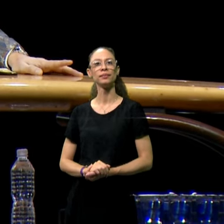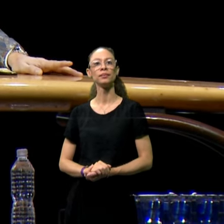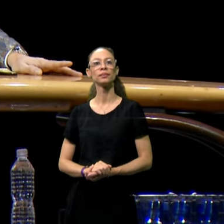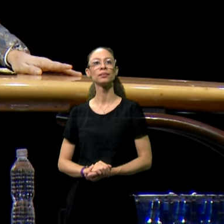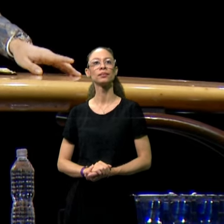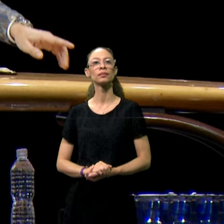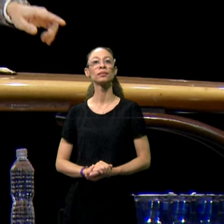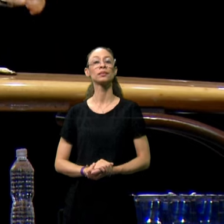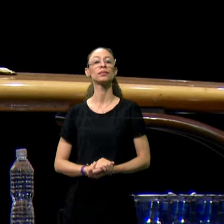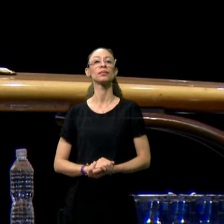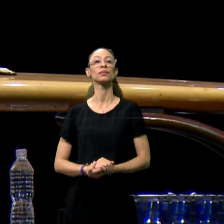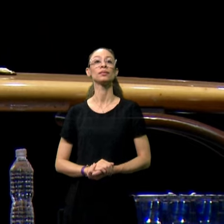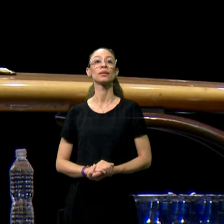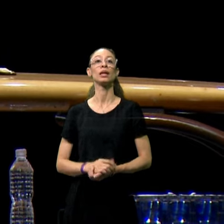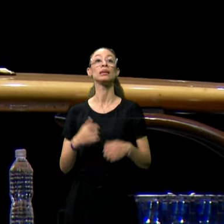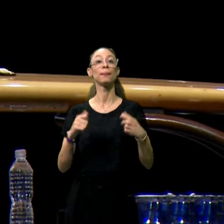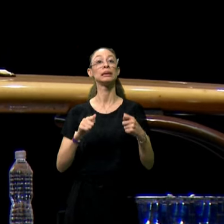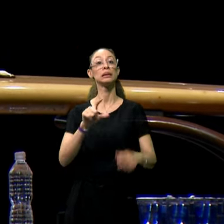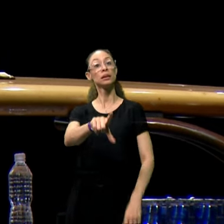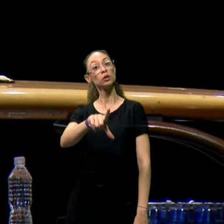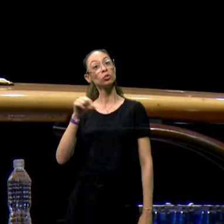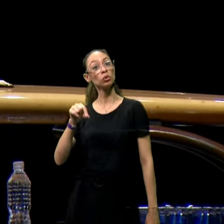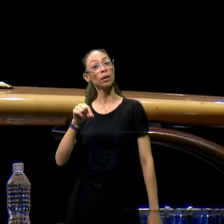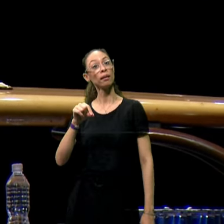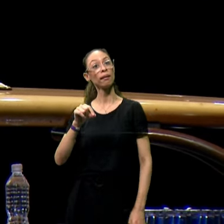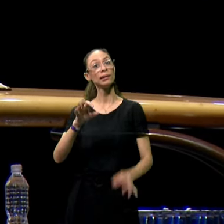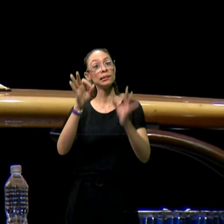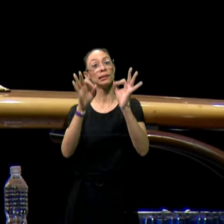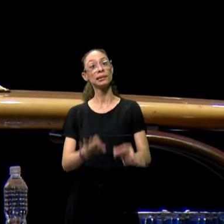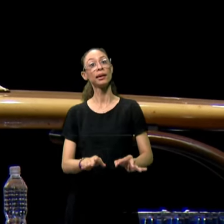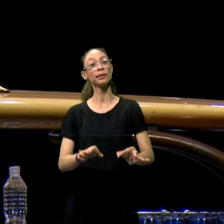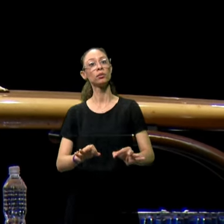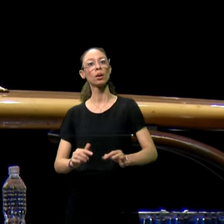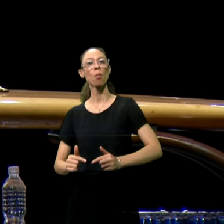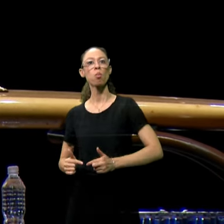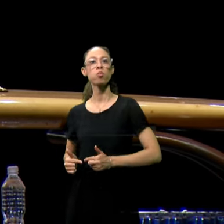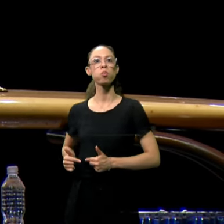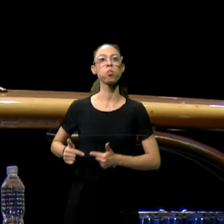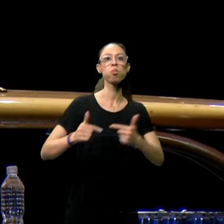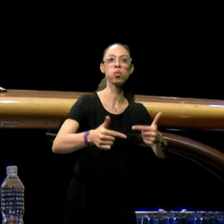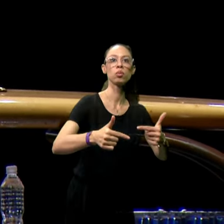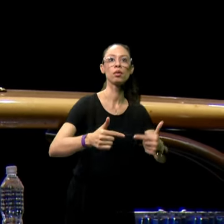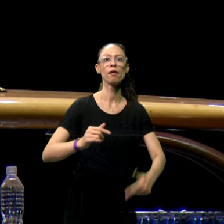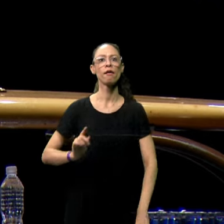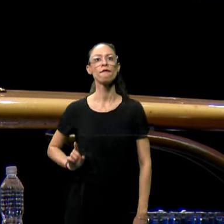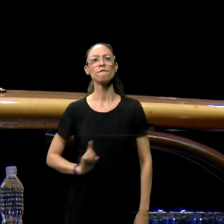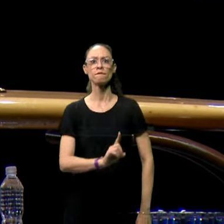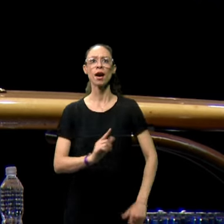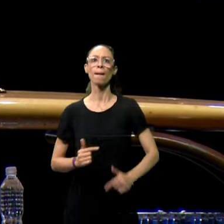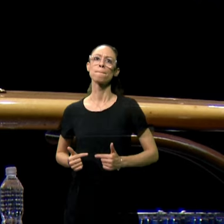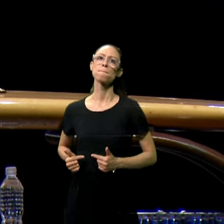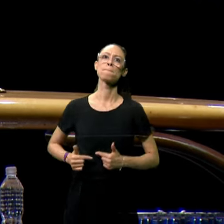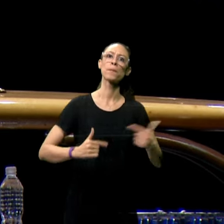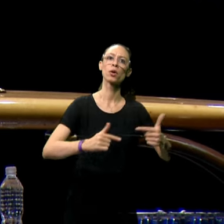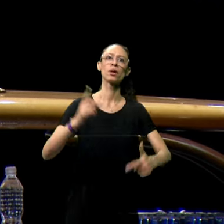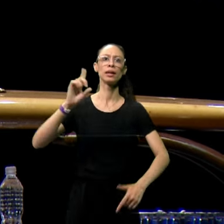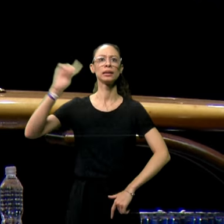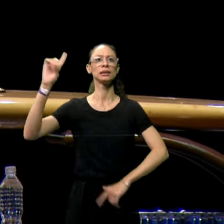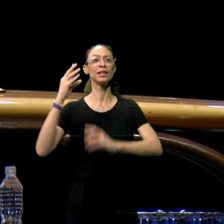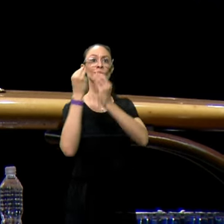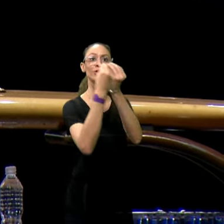Mas tomar uma decisão certa de ir à batalha. E Deus entregou a eles a